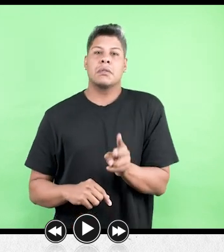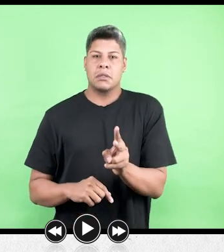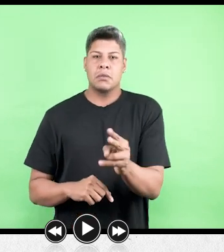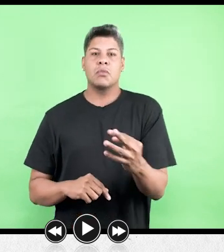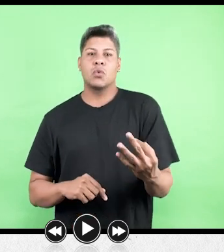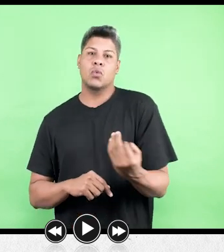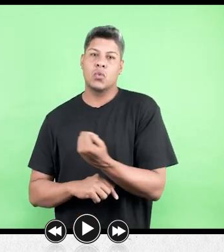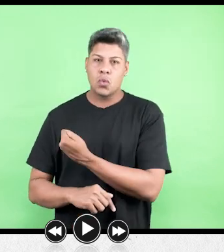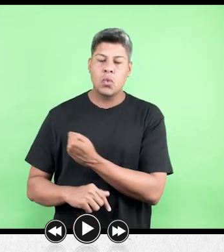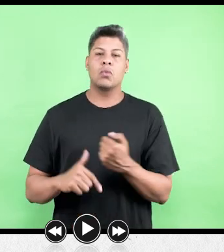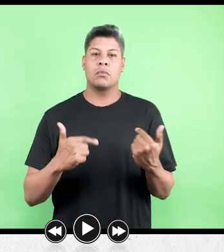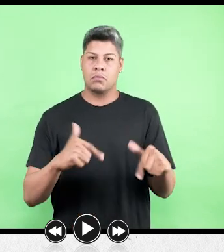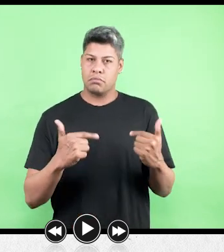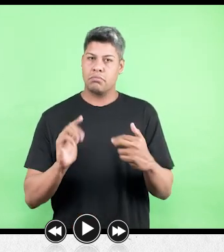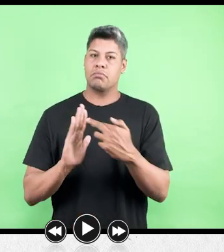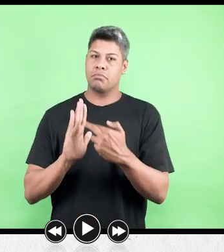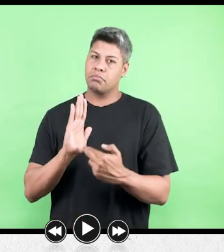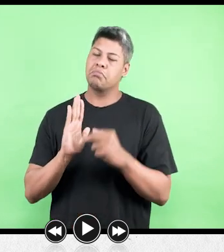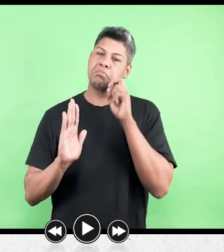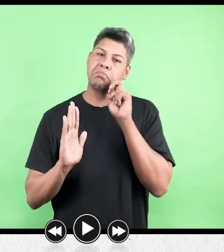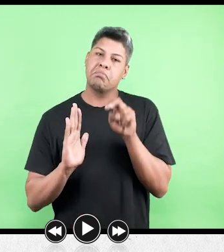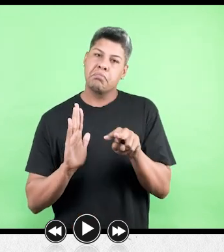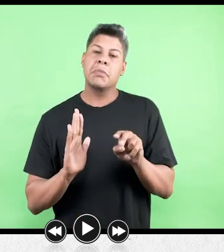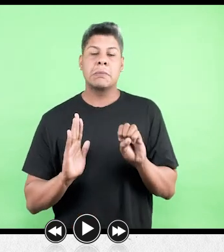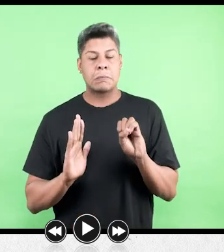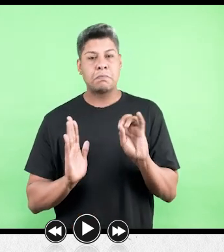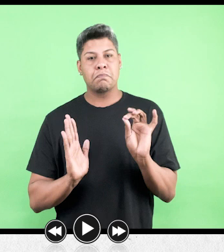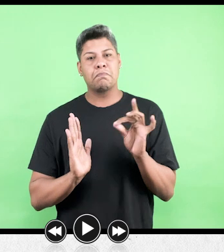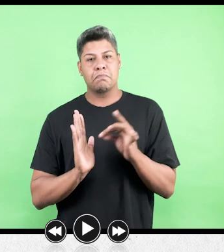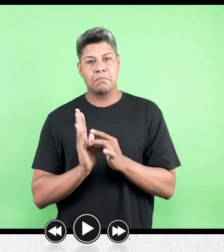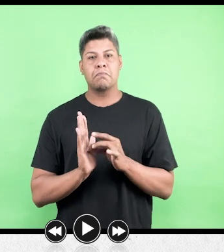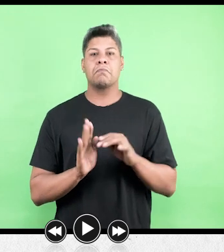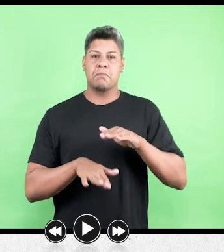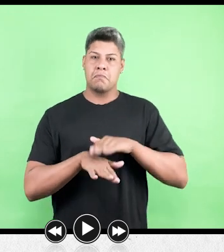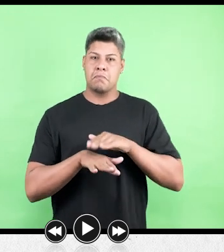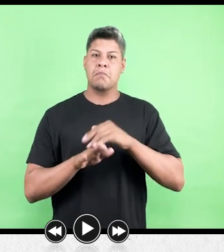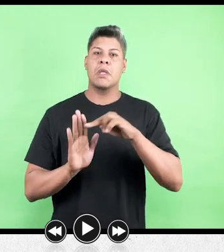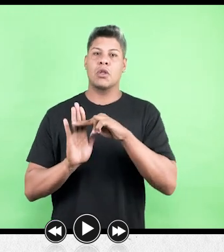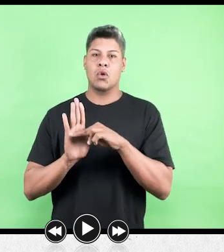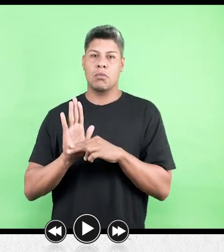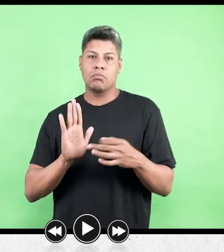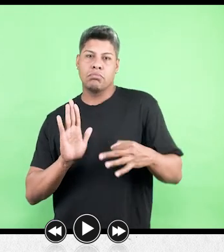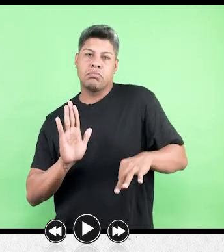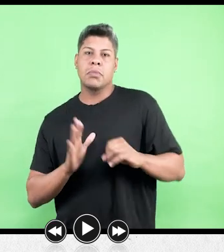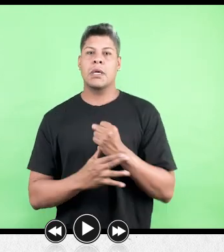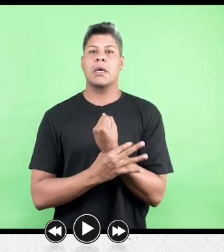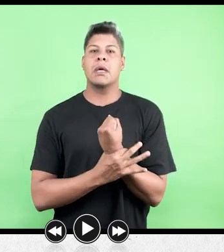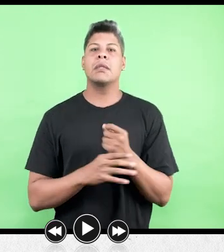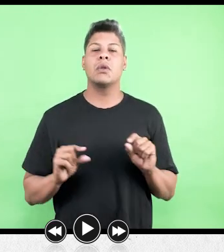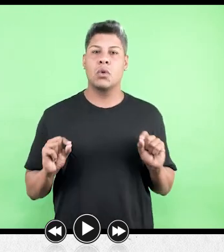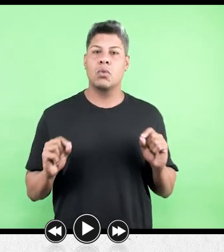todos os serviços regulados para apurar se eles estão sendo efetivamente prestados de acordo com as normas legais, garantindo que